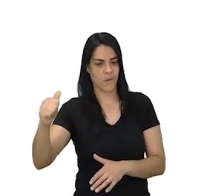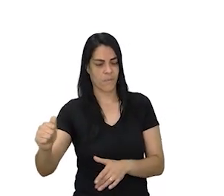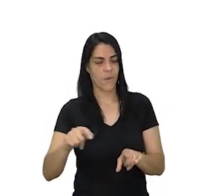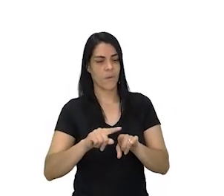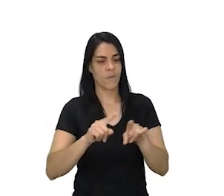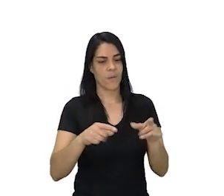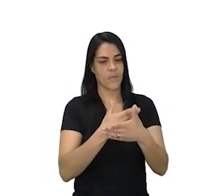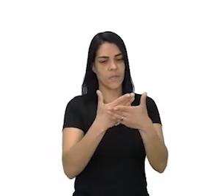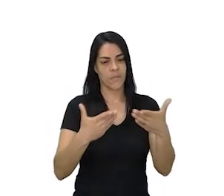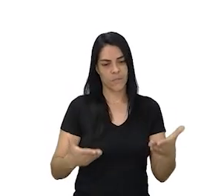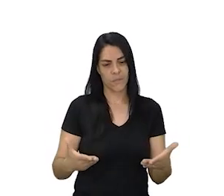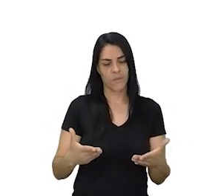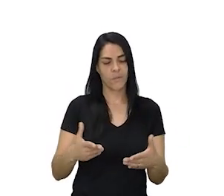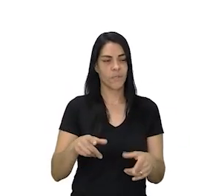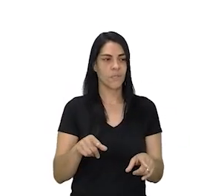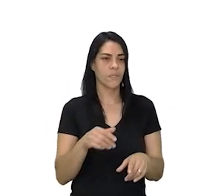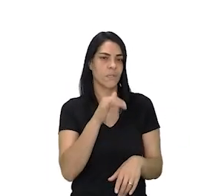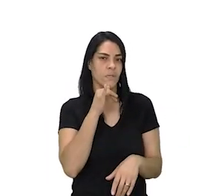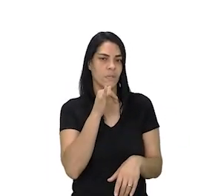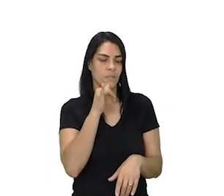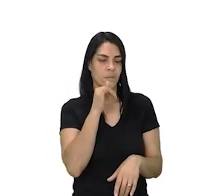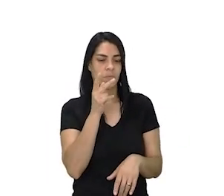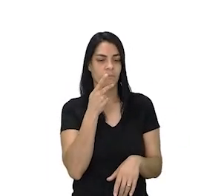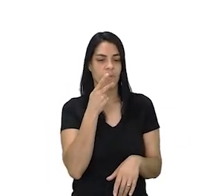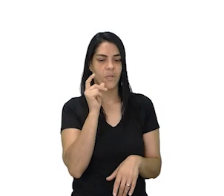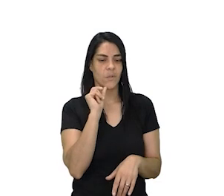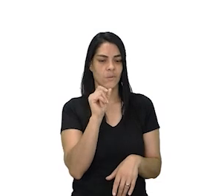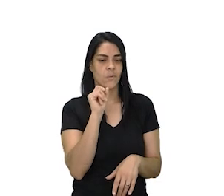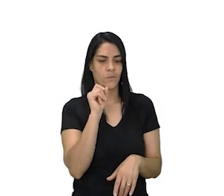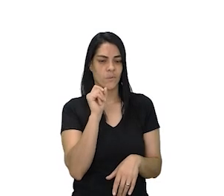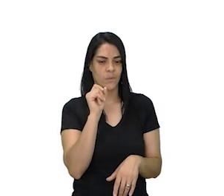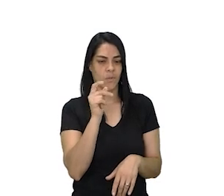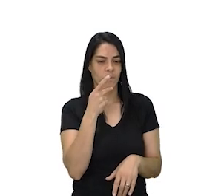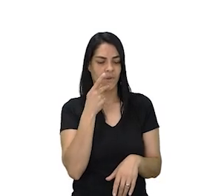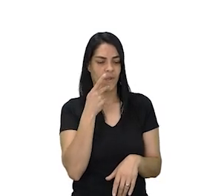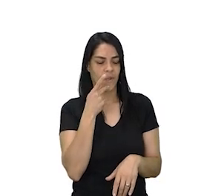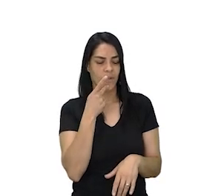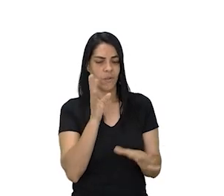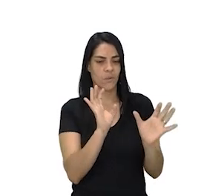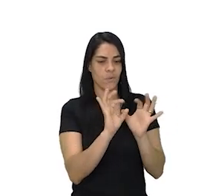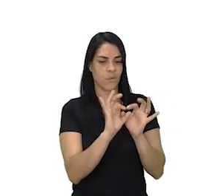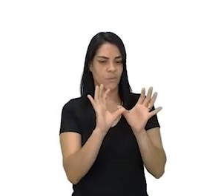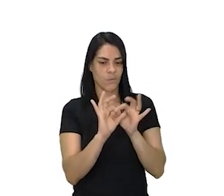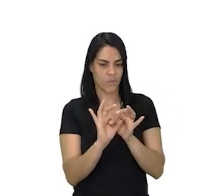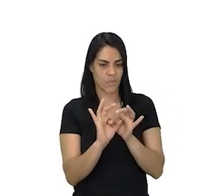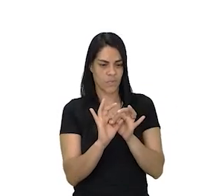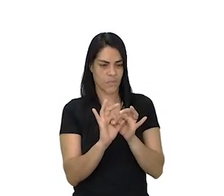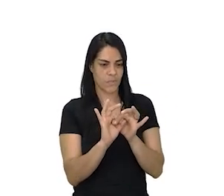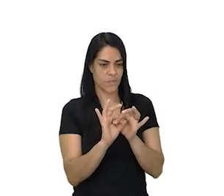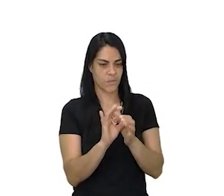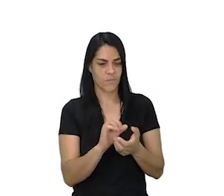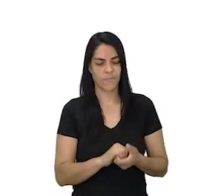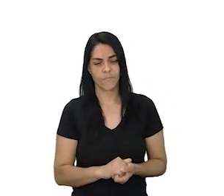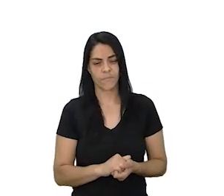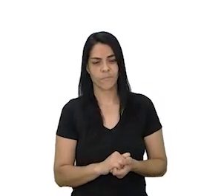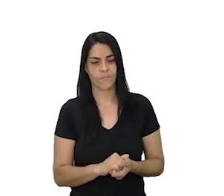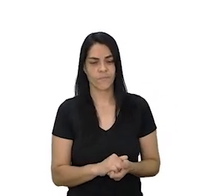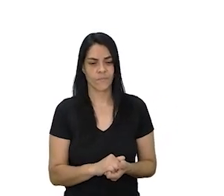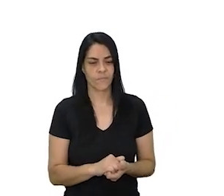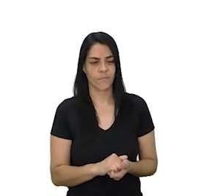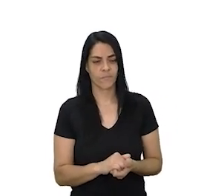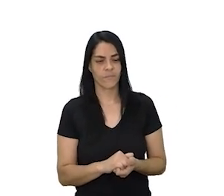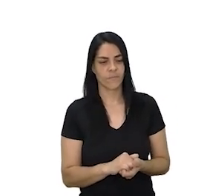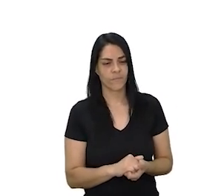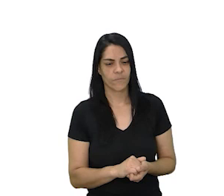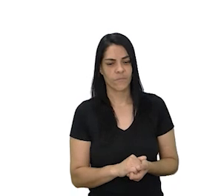fazer, por exemplo, uma compra, né? A gente está falando disso num contexto muito maior, que é o que o PISA traz